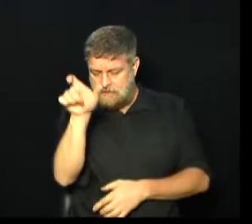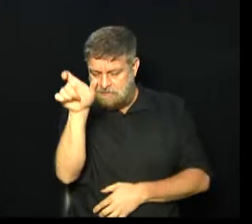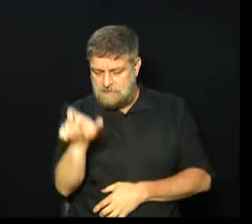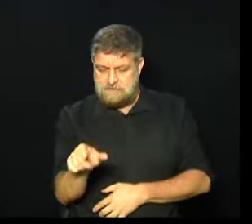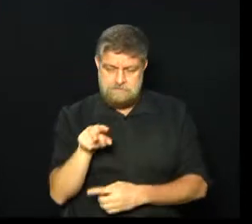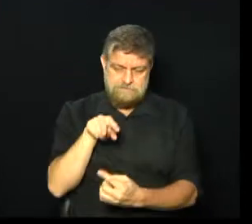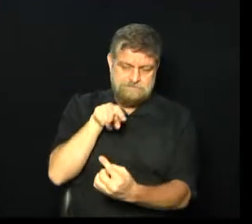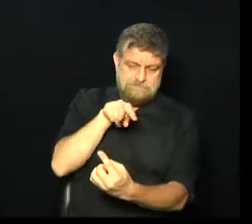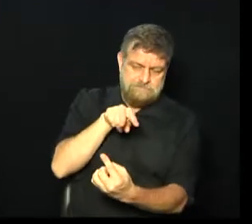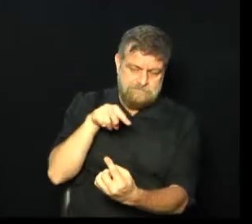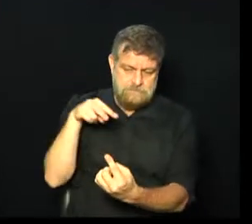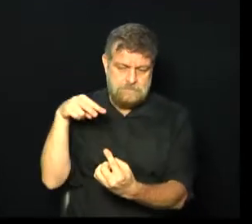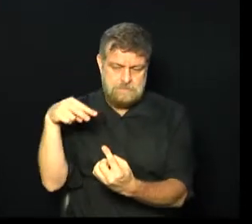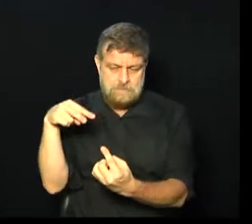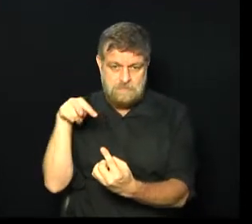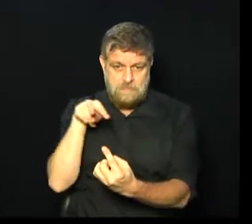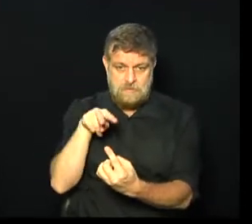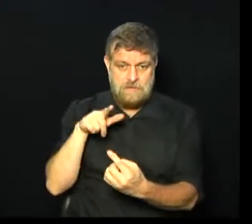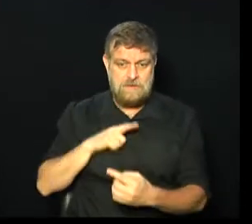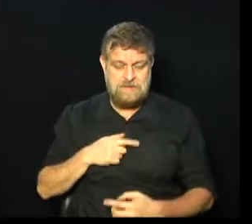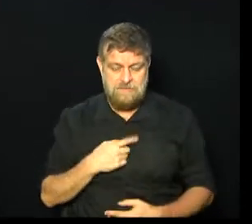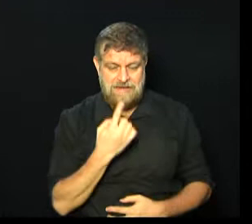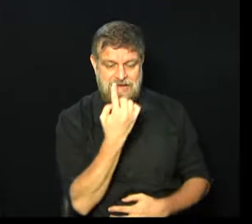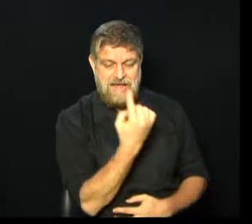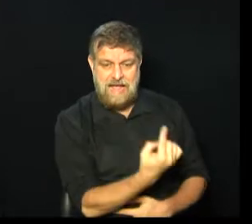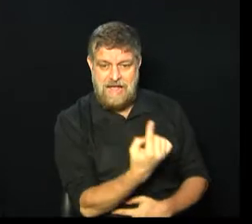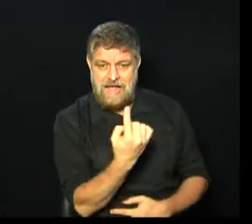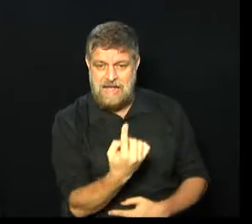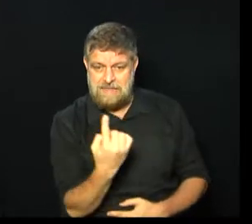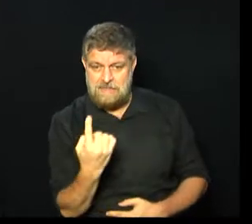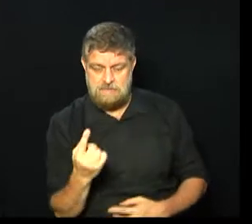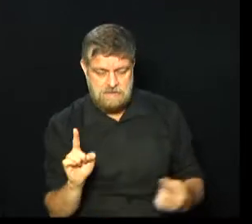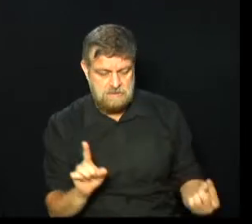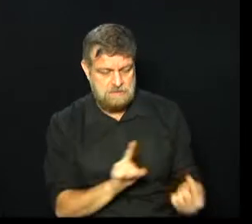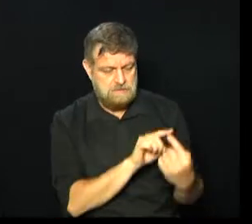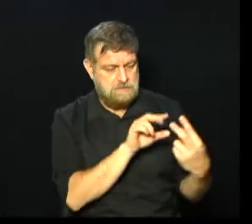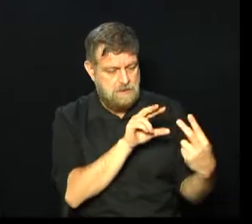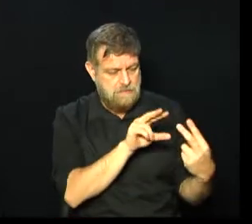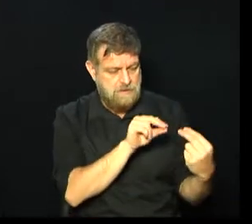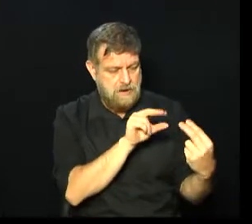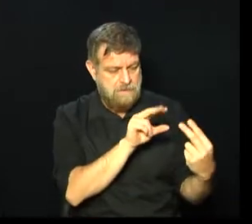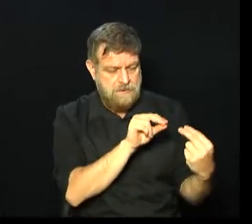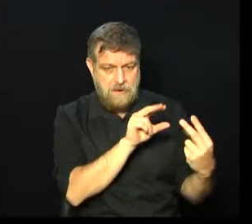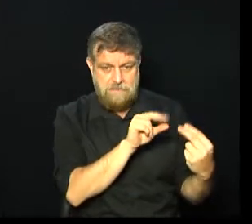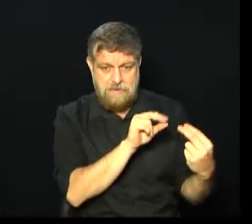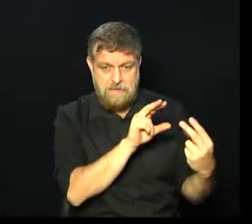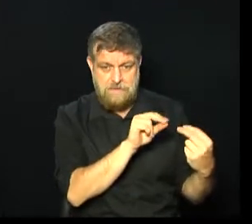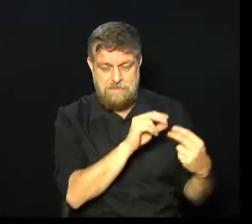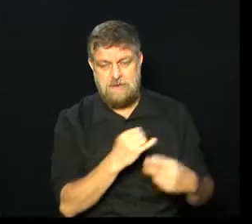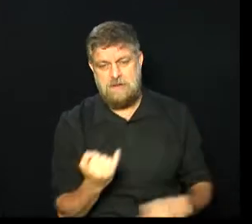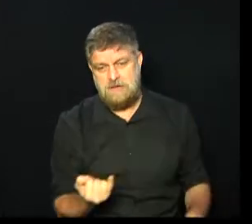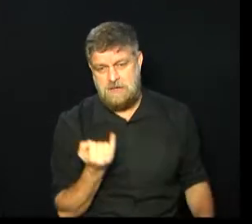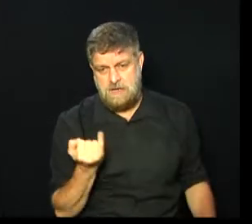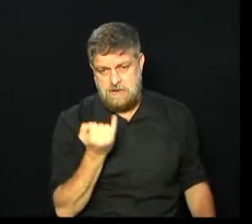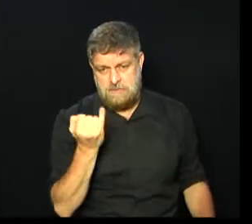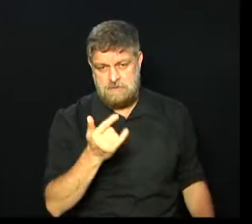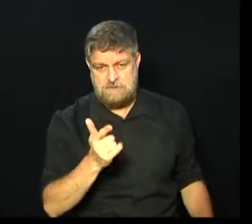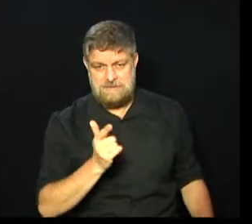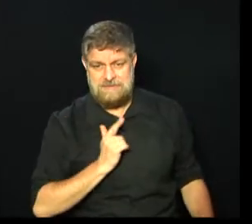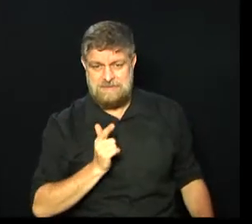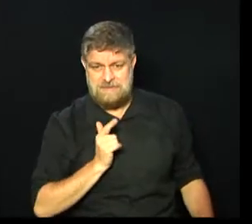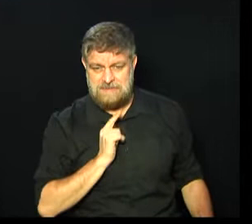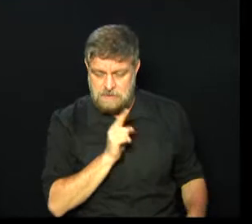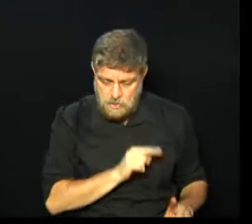para a individualização da conversa ser importante e ter algum tipo de